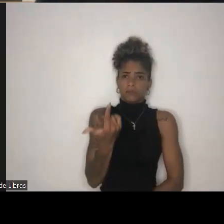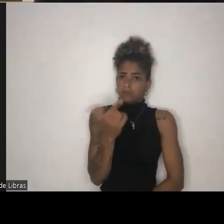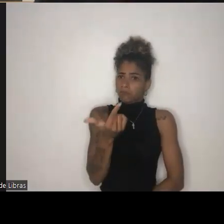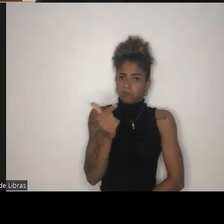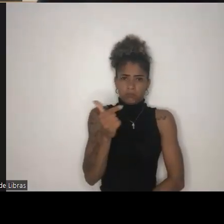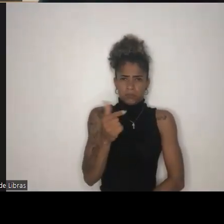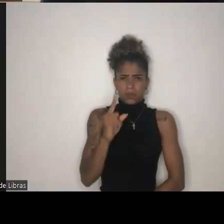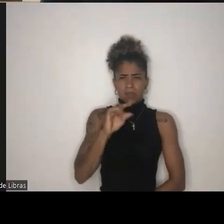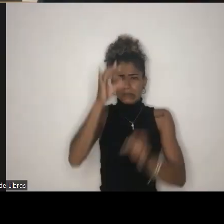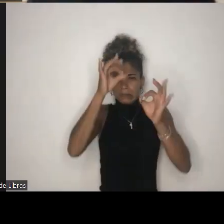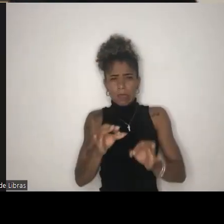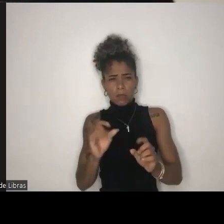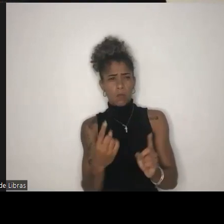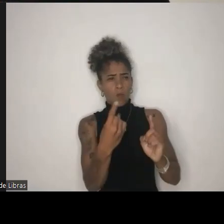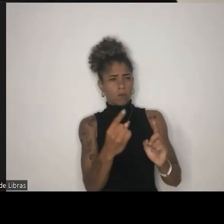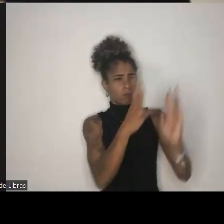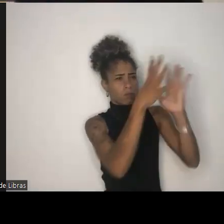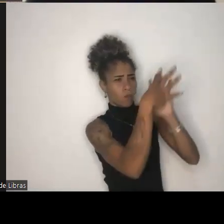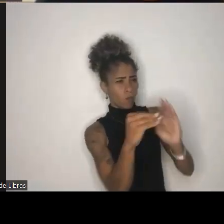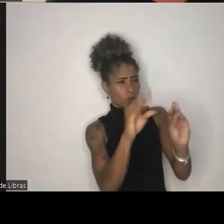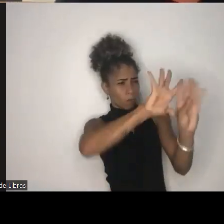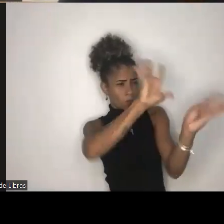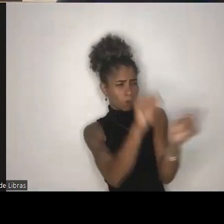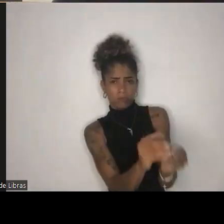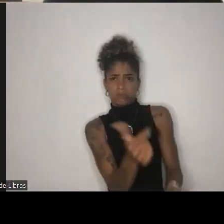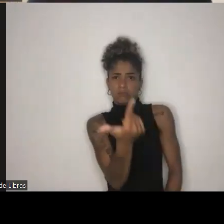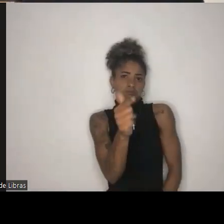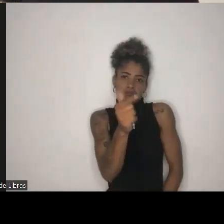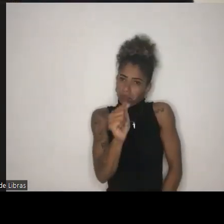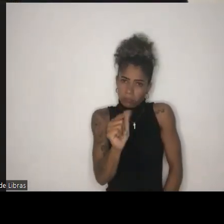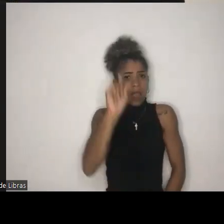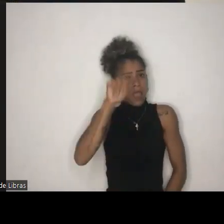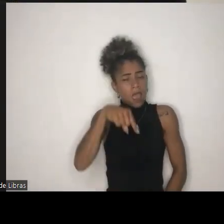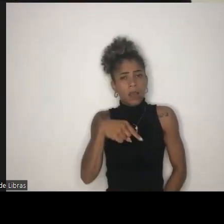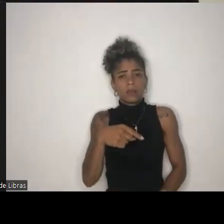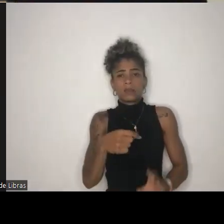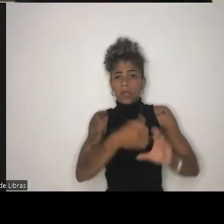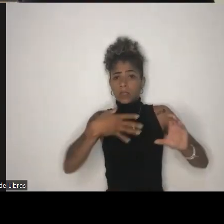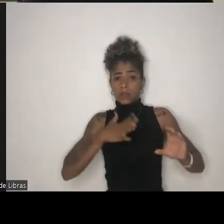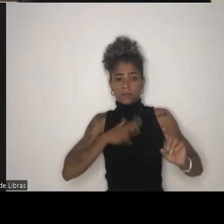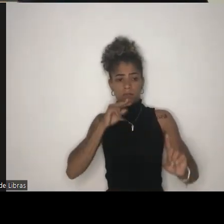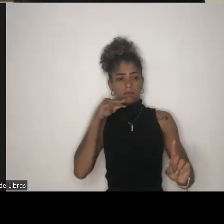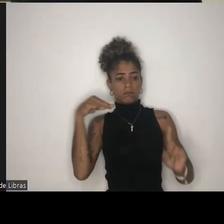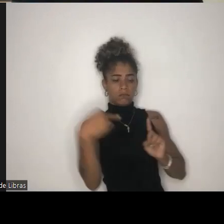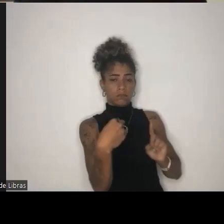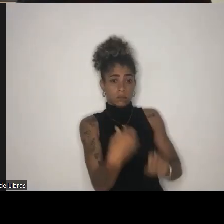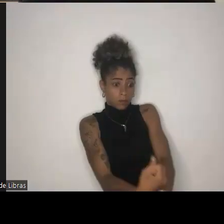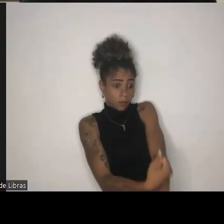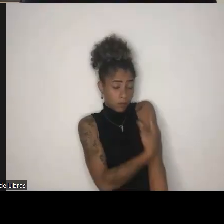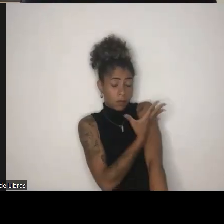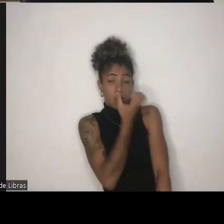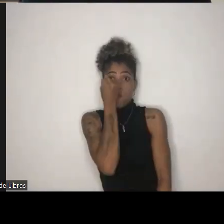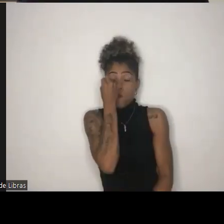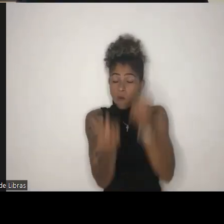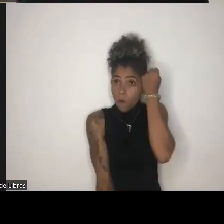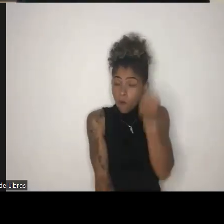uma definição e isso era traços de uma de uma perspectiva emocional muito pesada que eu